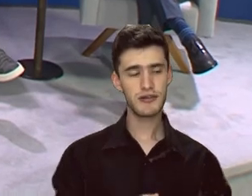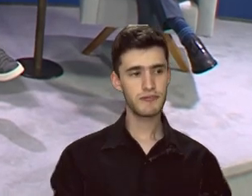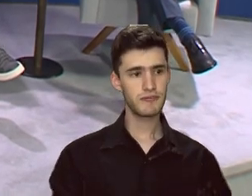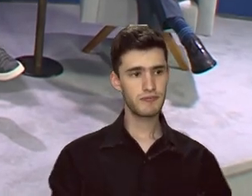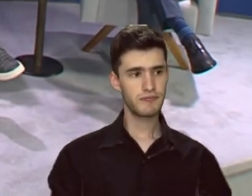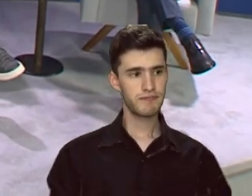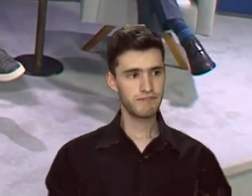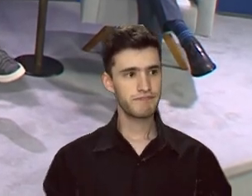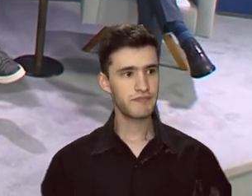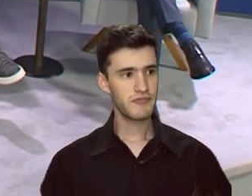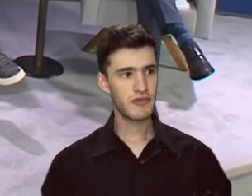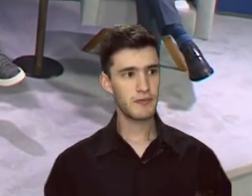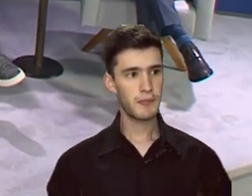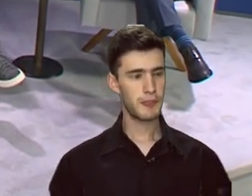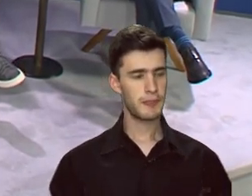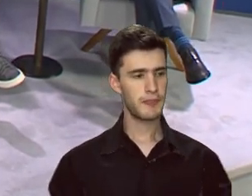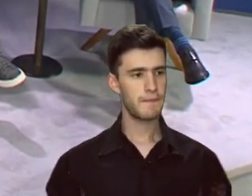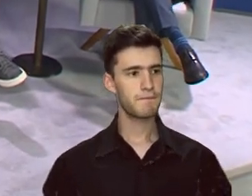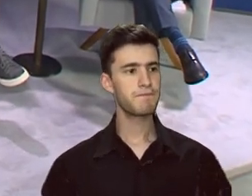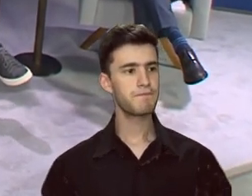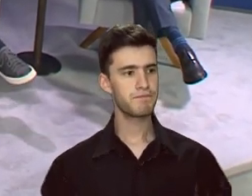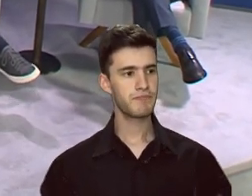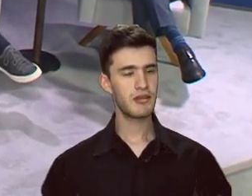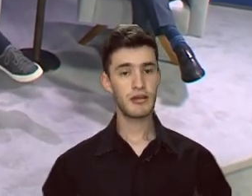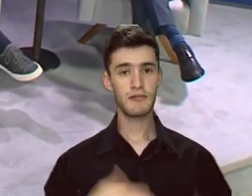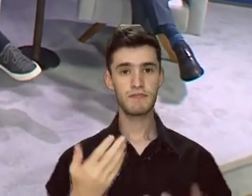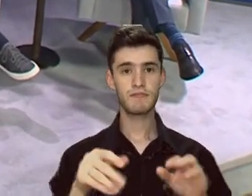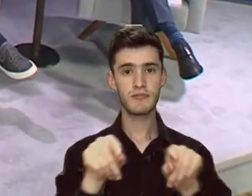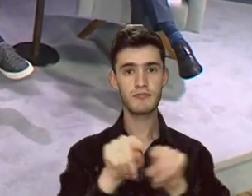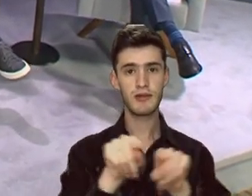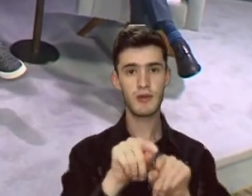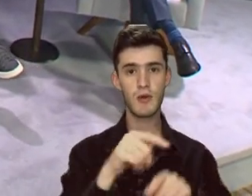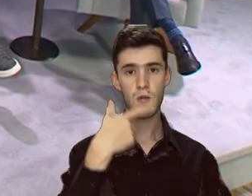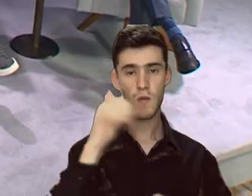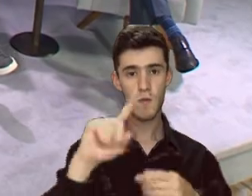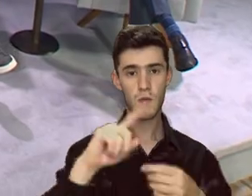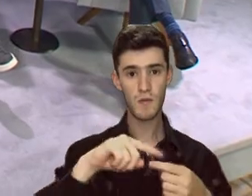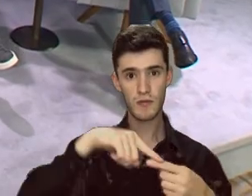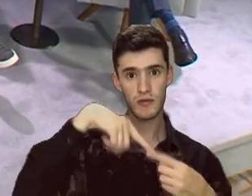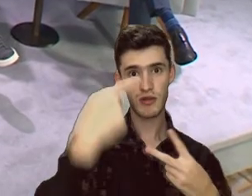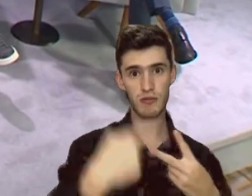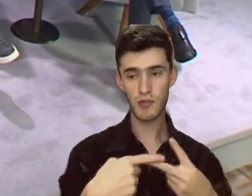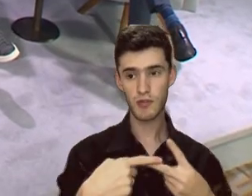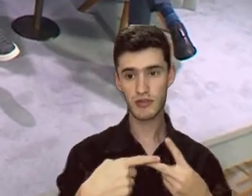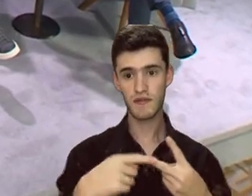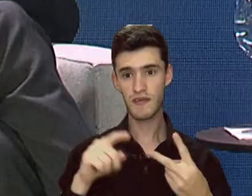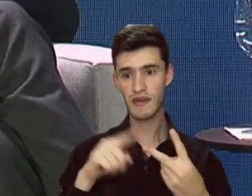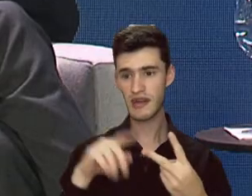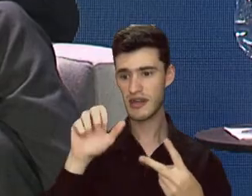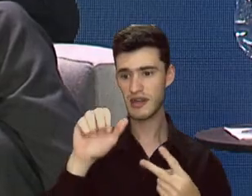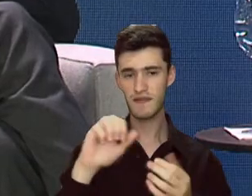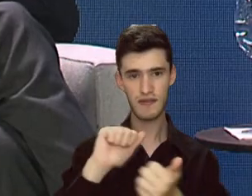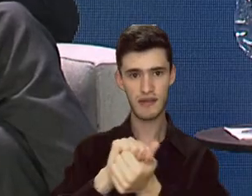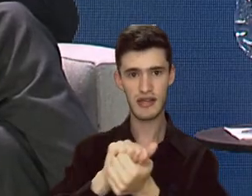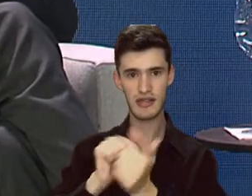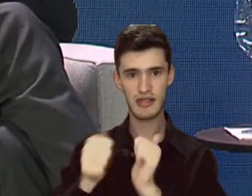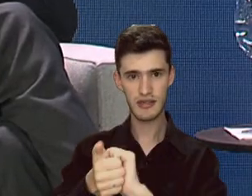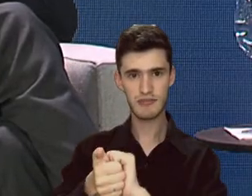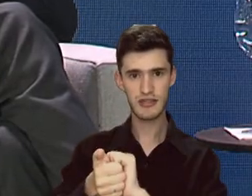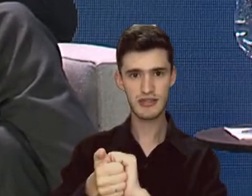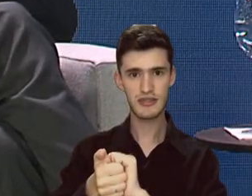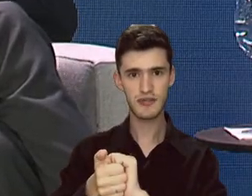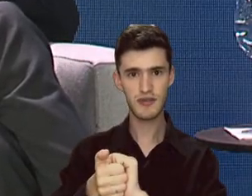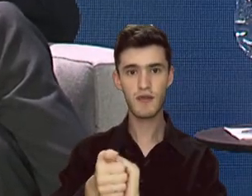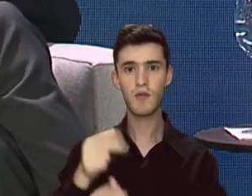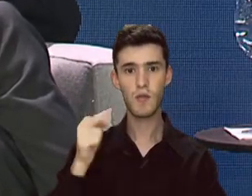investidores de impacto também estão querendo monitorar E aí no segundo momento quando a gente sai de mitigação e vai para adaptação onde a gente vai continuar tendo que